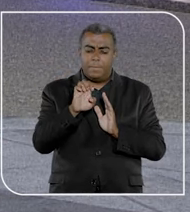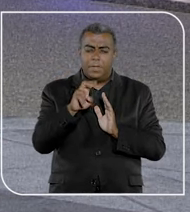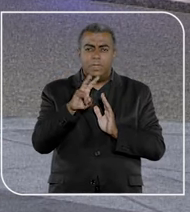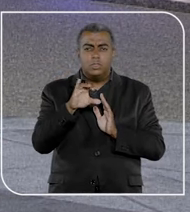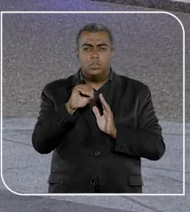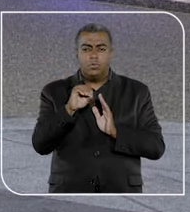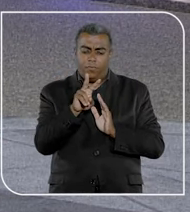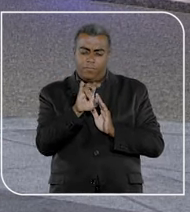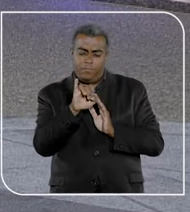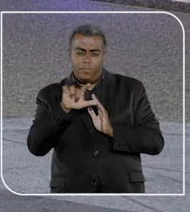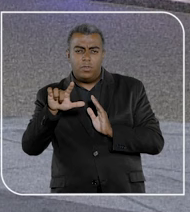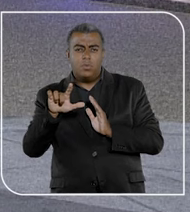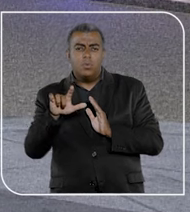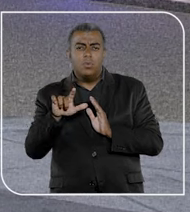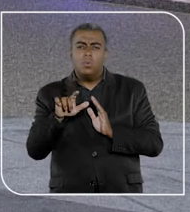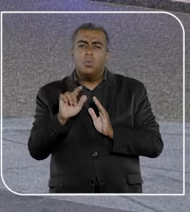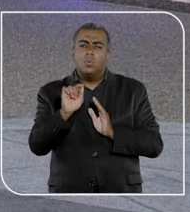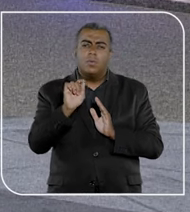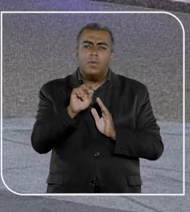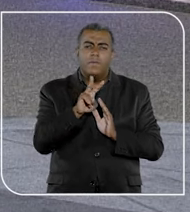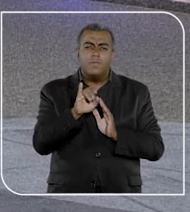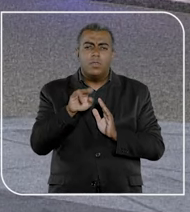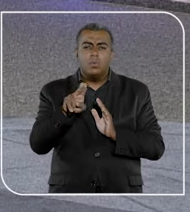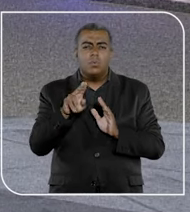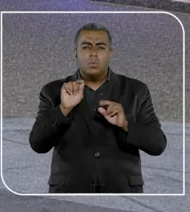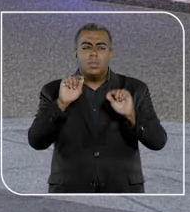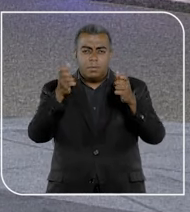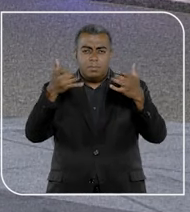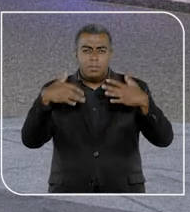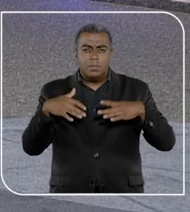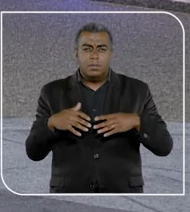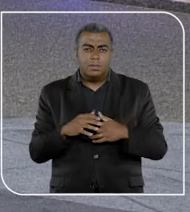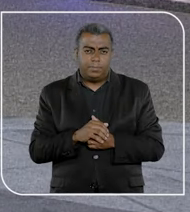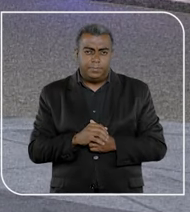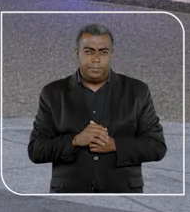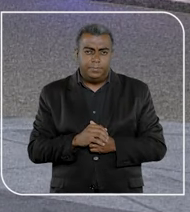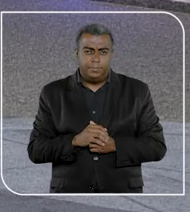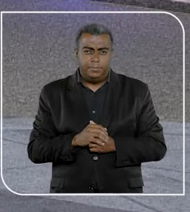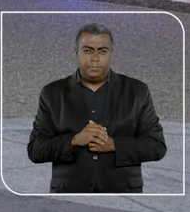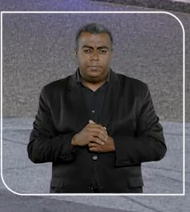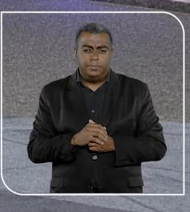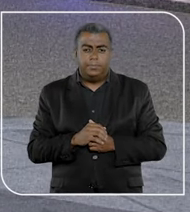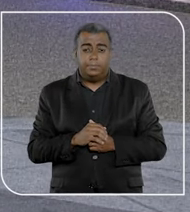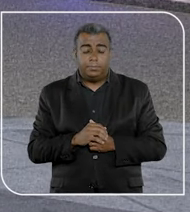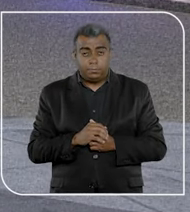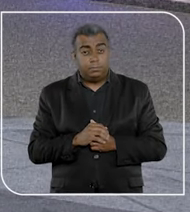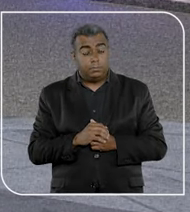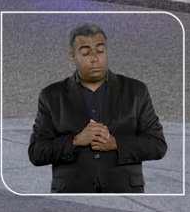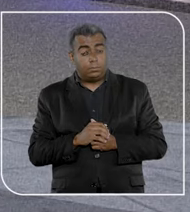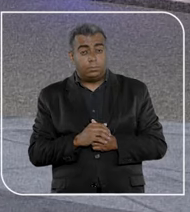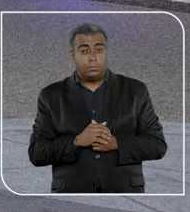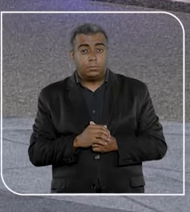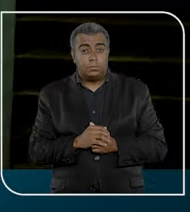conceito, então, de preço vil, o que é que seria o preço vil e esse entendimento do STJ na prática, professora Ana Beatriz?